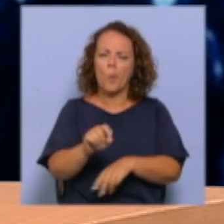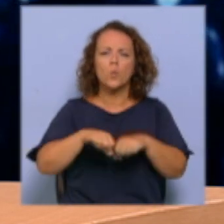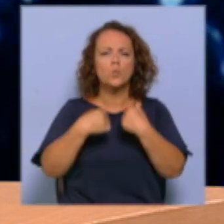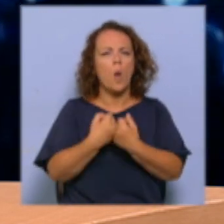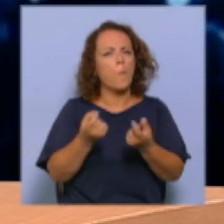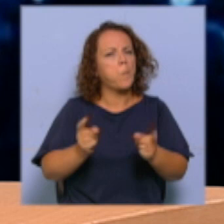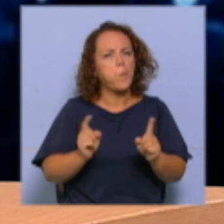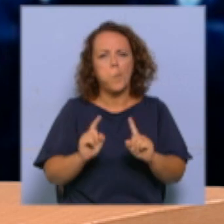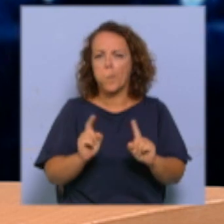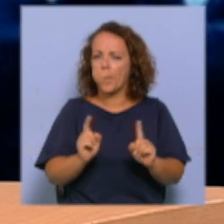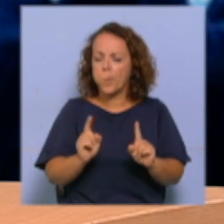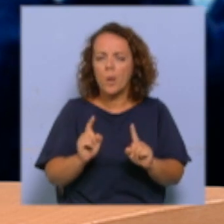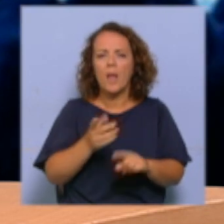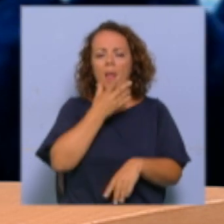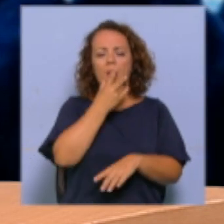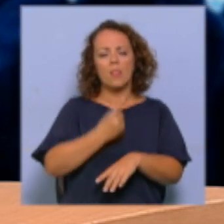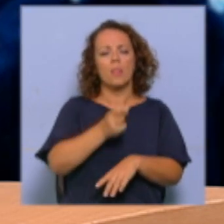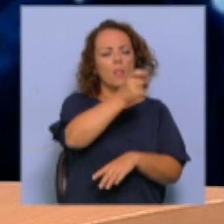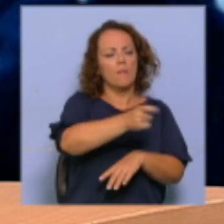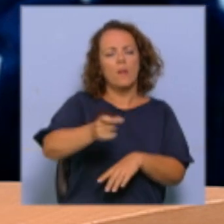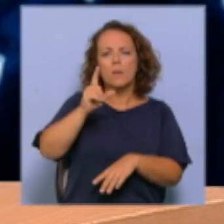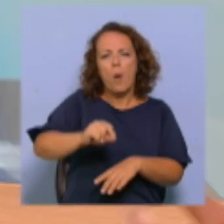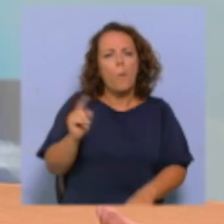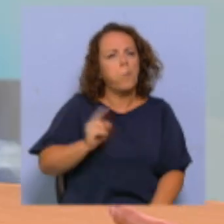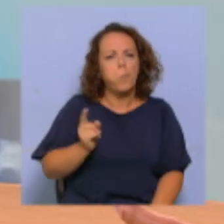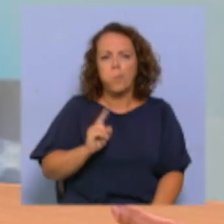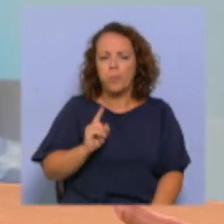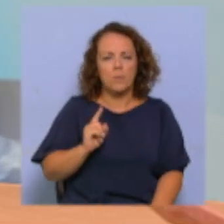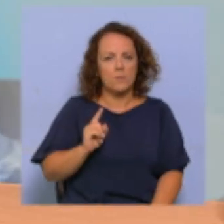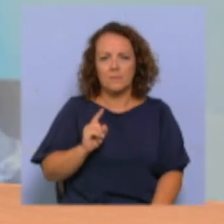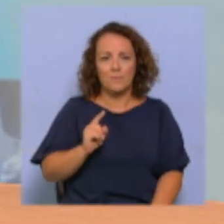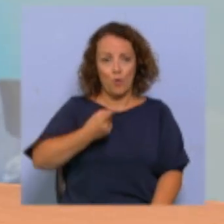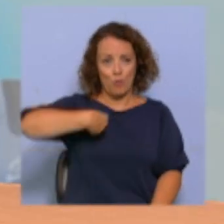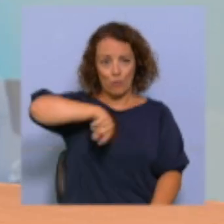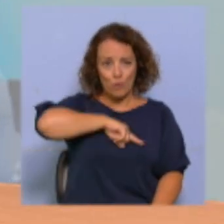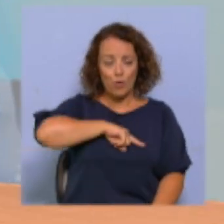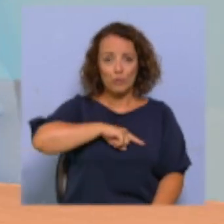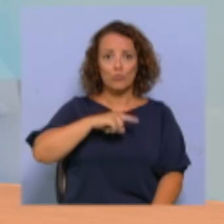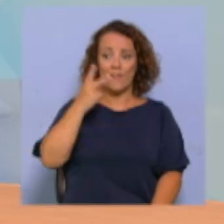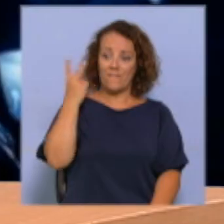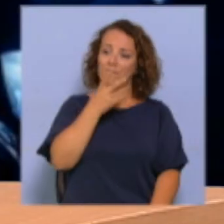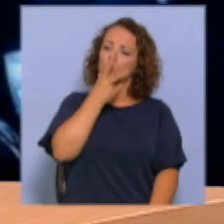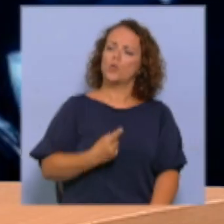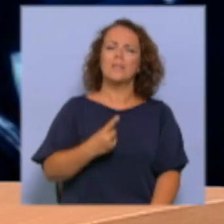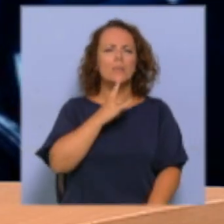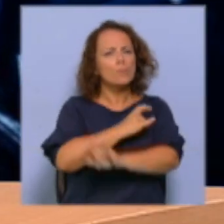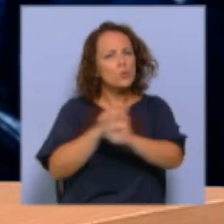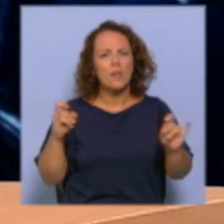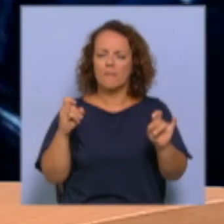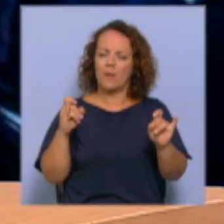socialmente e é impossível individualmente porque ninguém vive sozinho. Nós vivemos com outros e